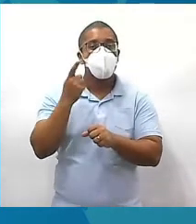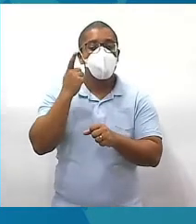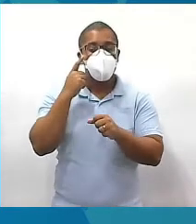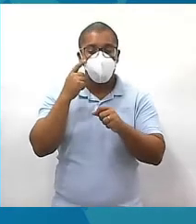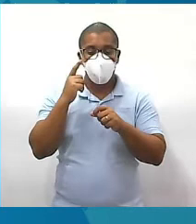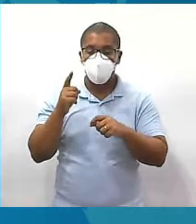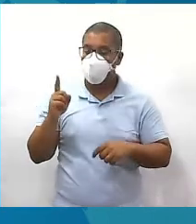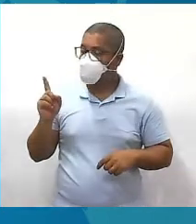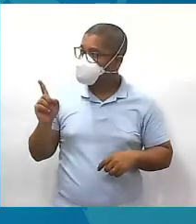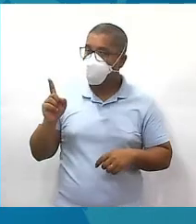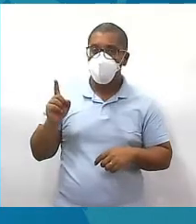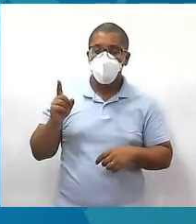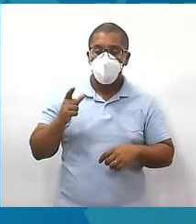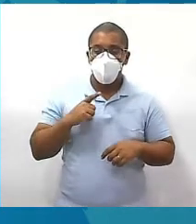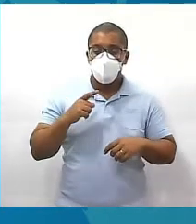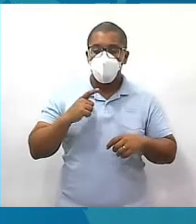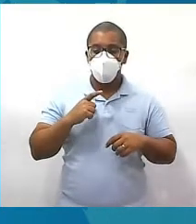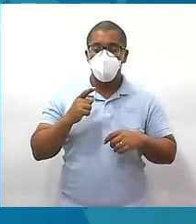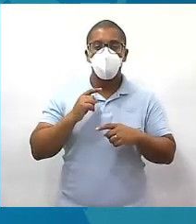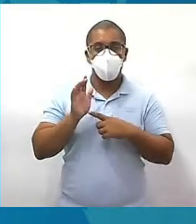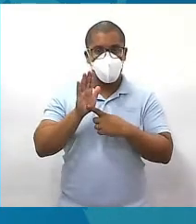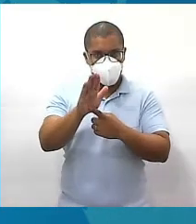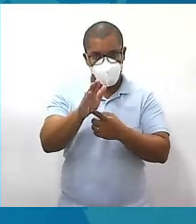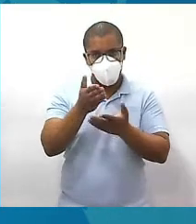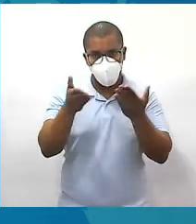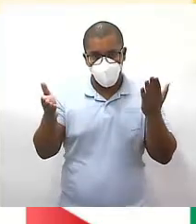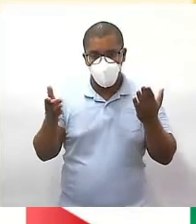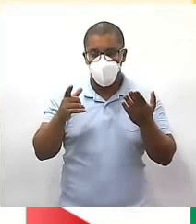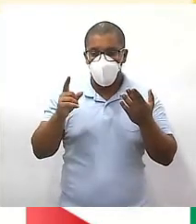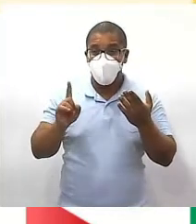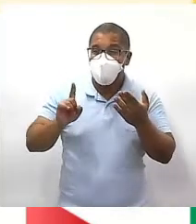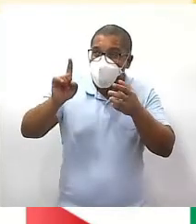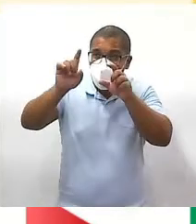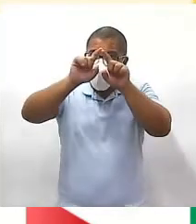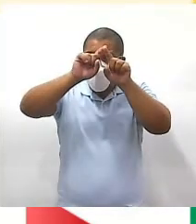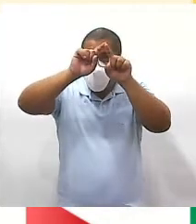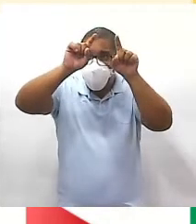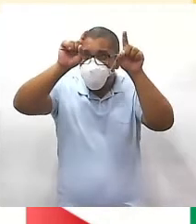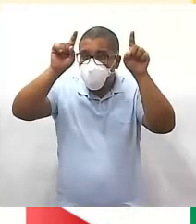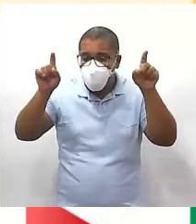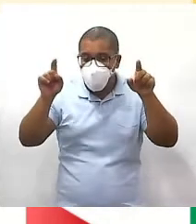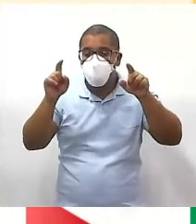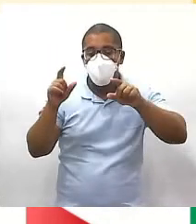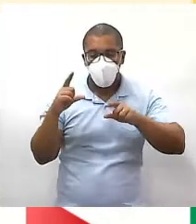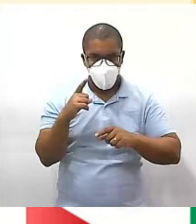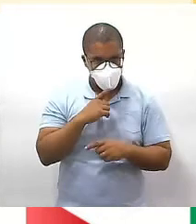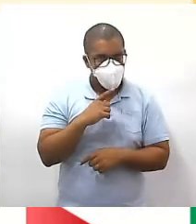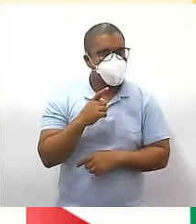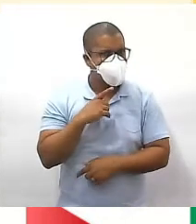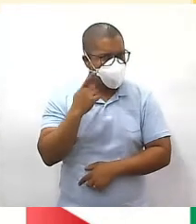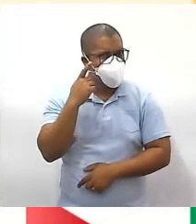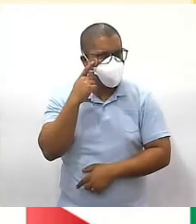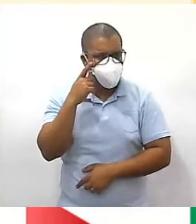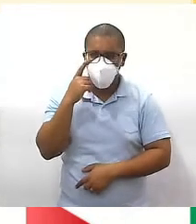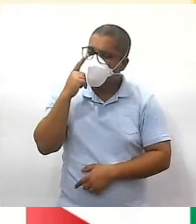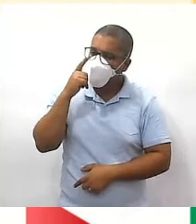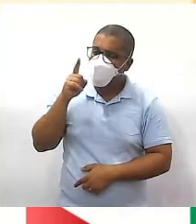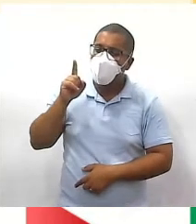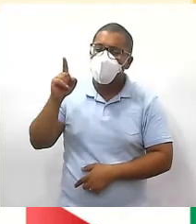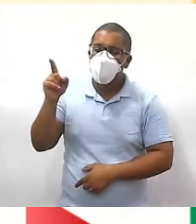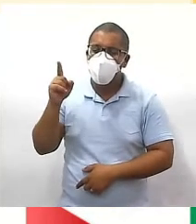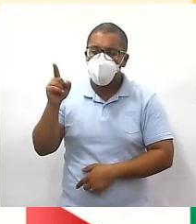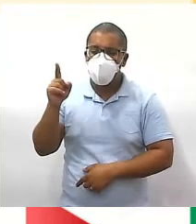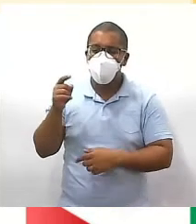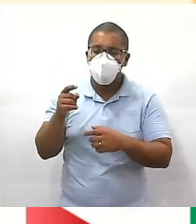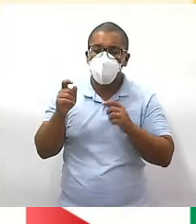Está aí em cima, na parte superior, lá em cima, na sacada, bem no teto, uma circunferência que é utilizada como base